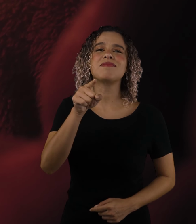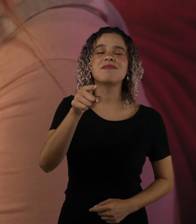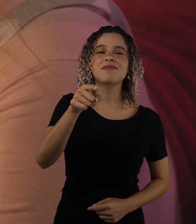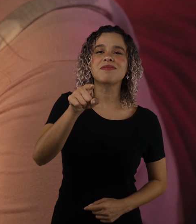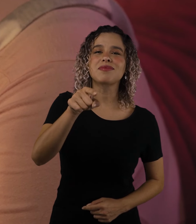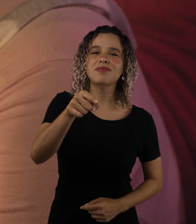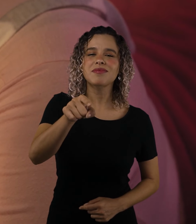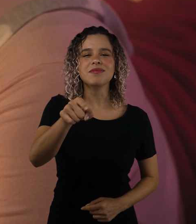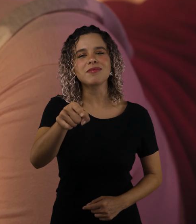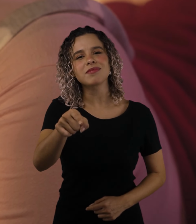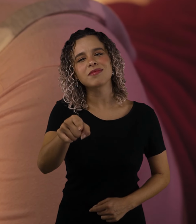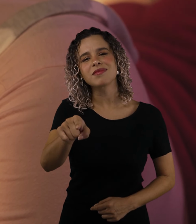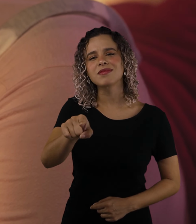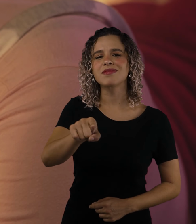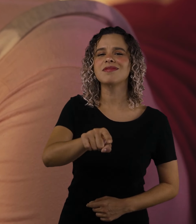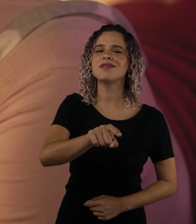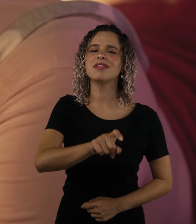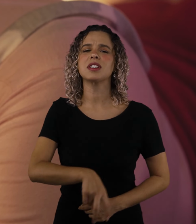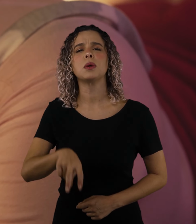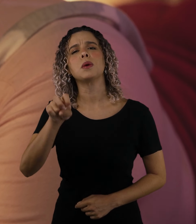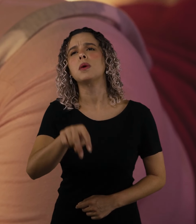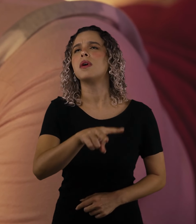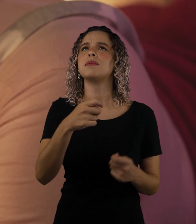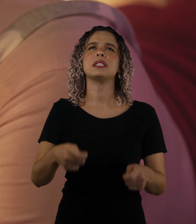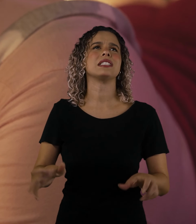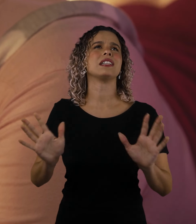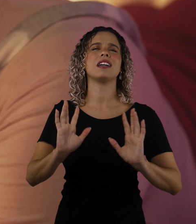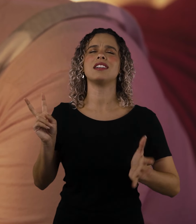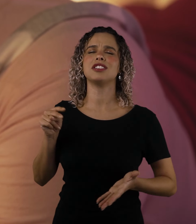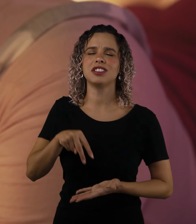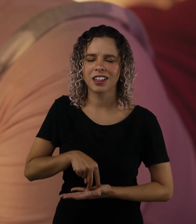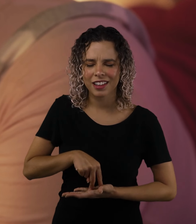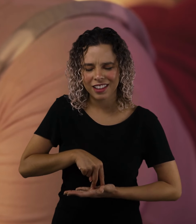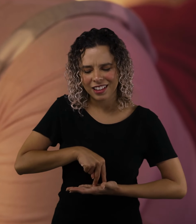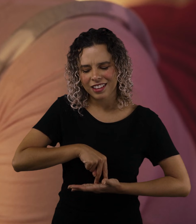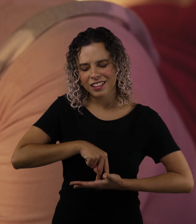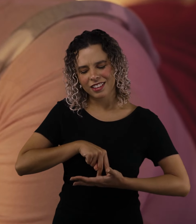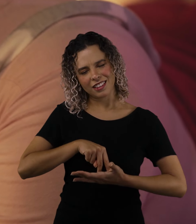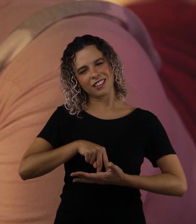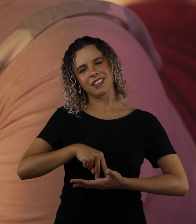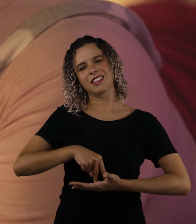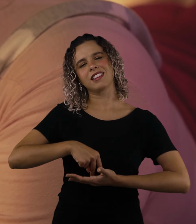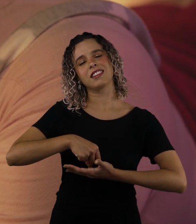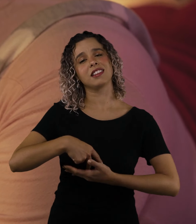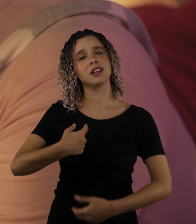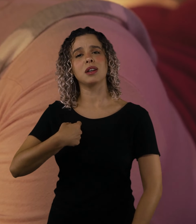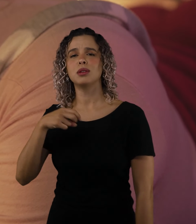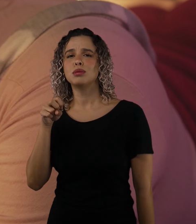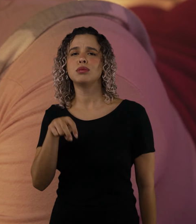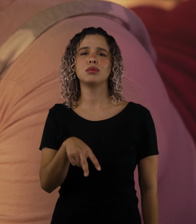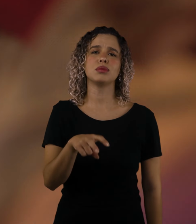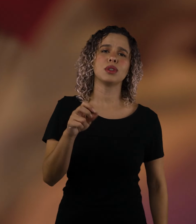vô. No more, no room. Canto com os olhos fechados. Seguro so uma xícara. I'm just